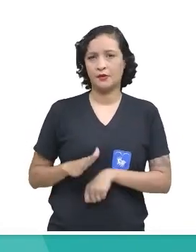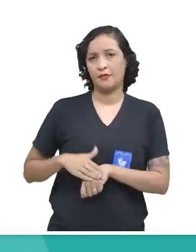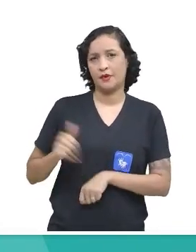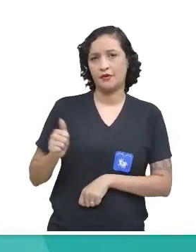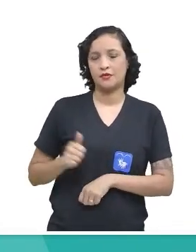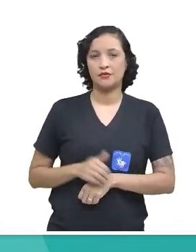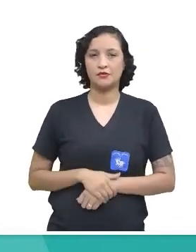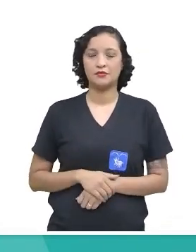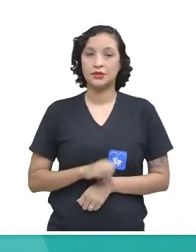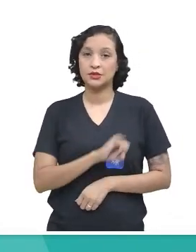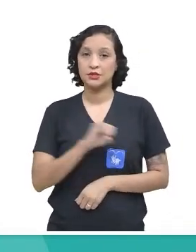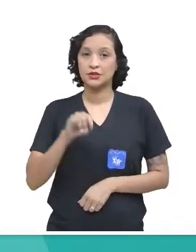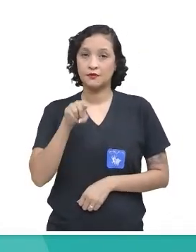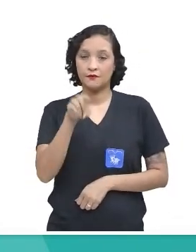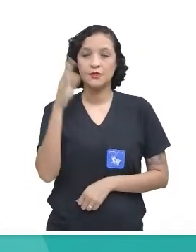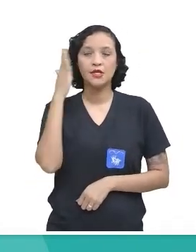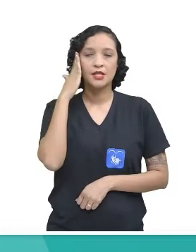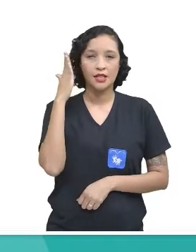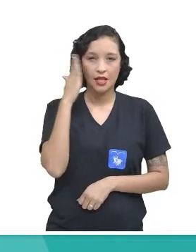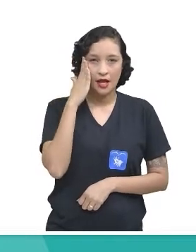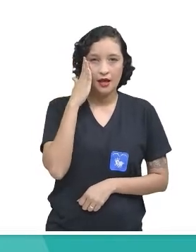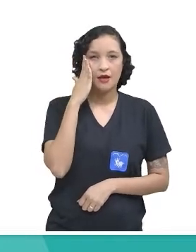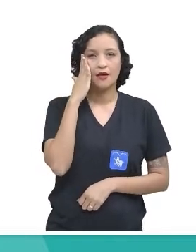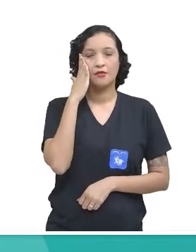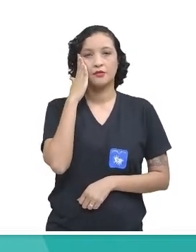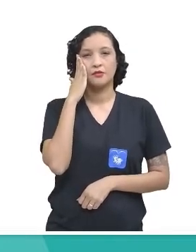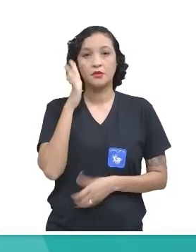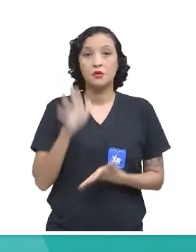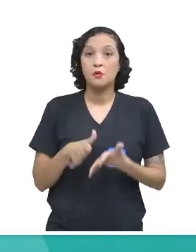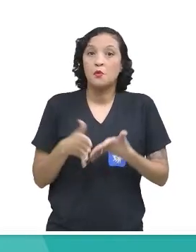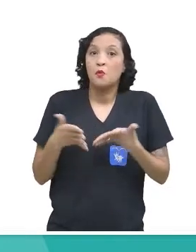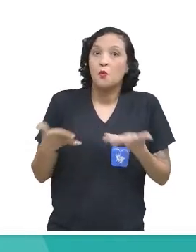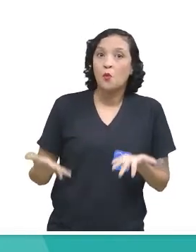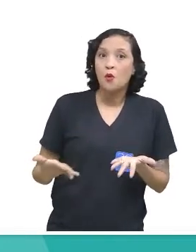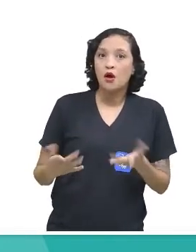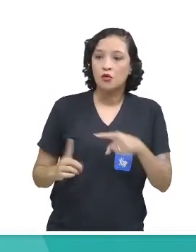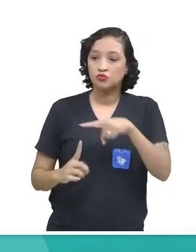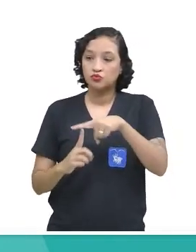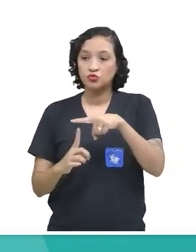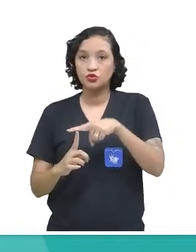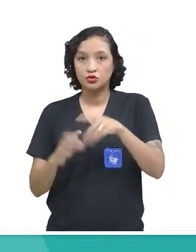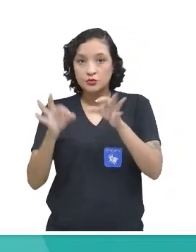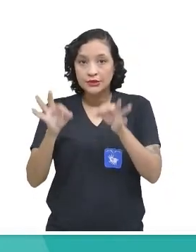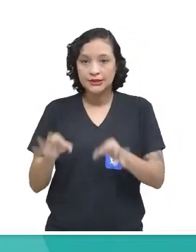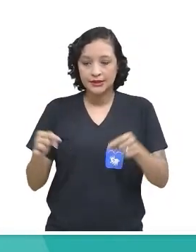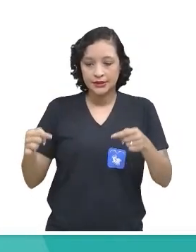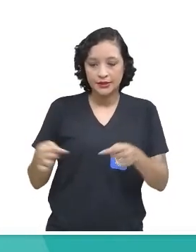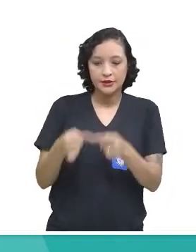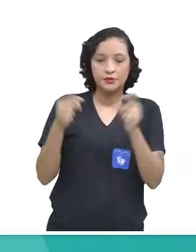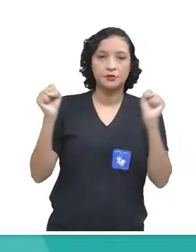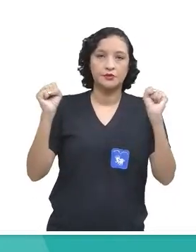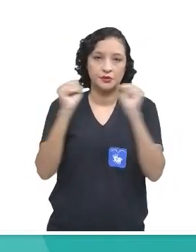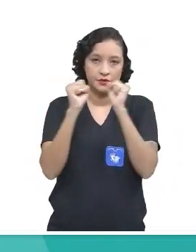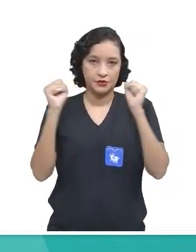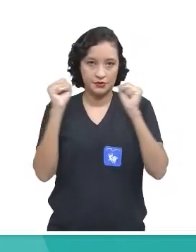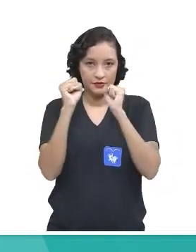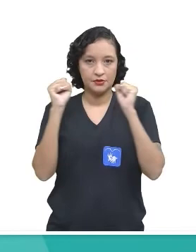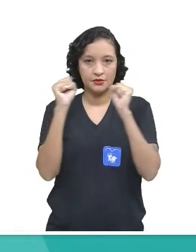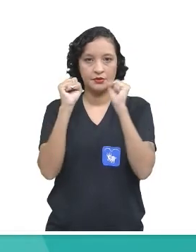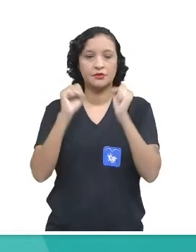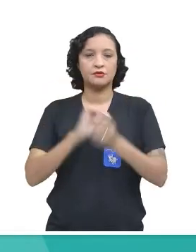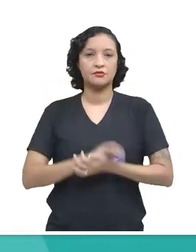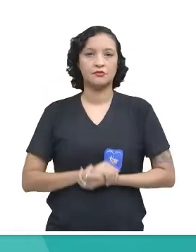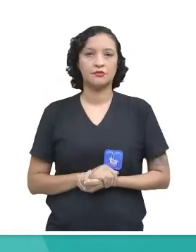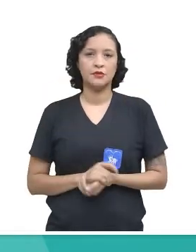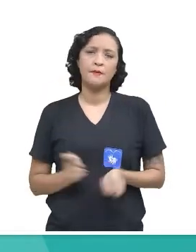você sabe verificar, saber em qual nível você está trabalhando, né, a nível de atividade física, você vai fazer